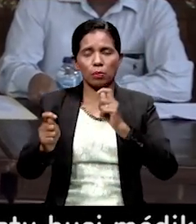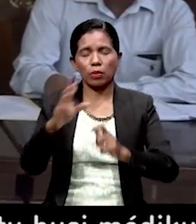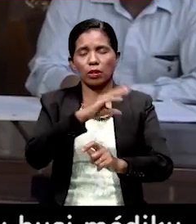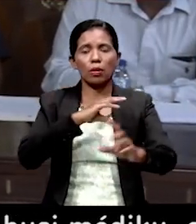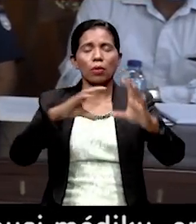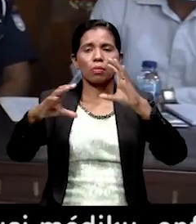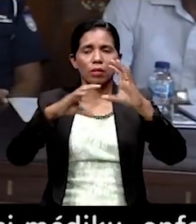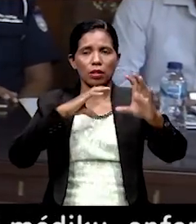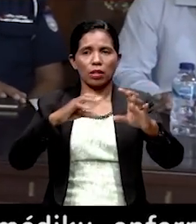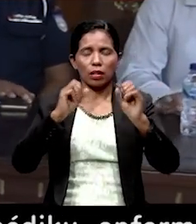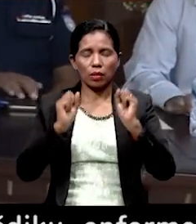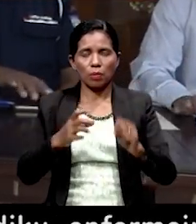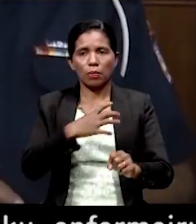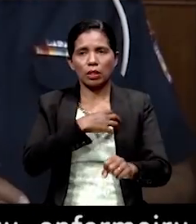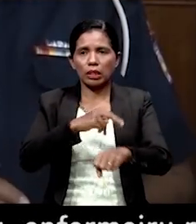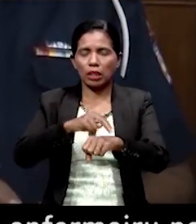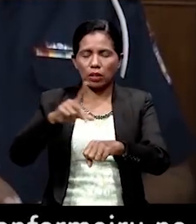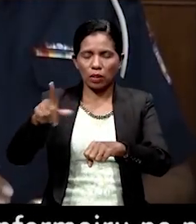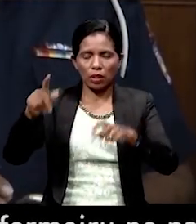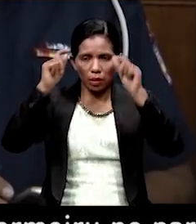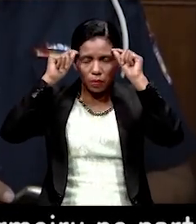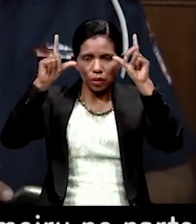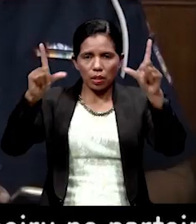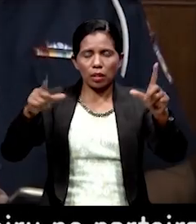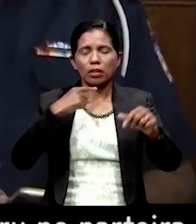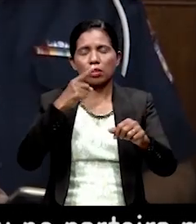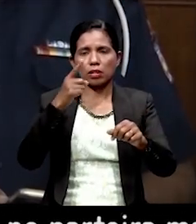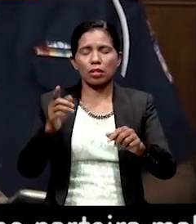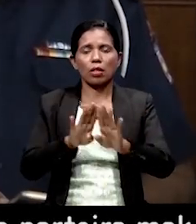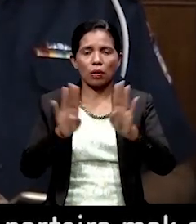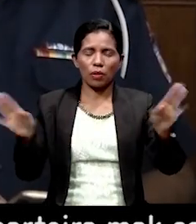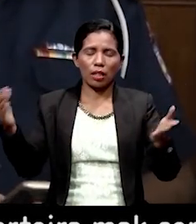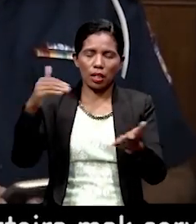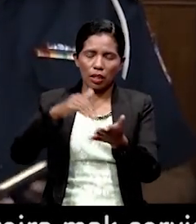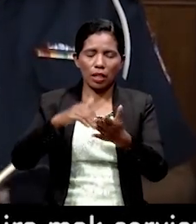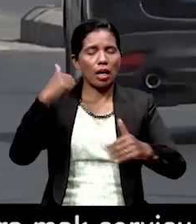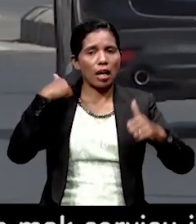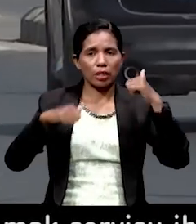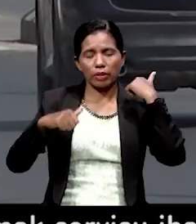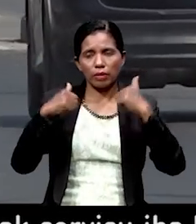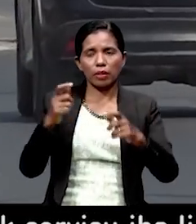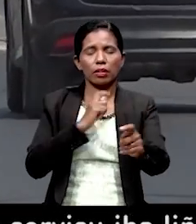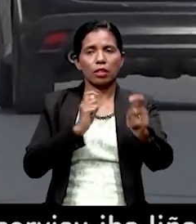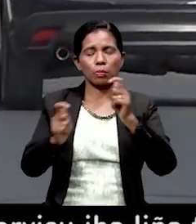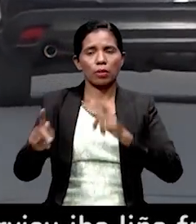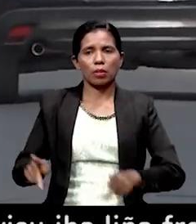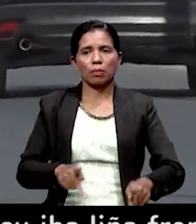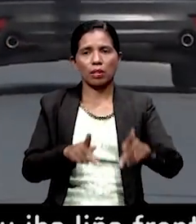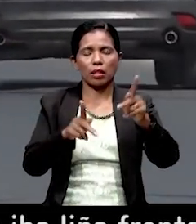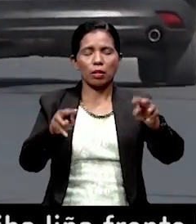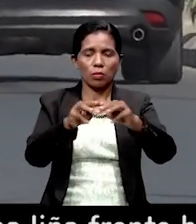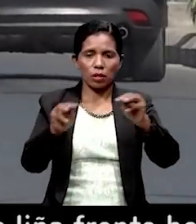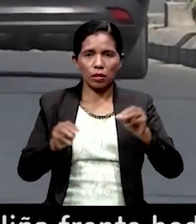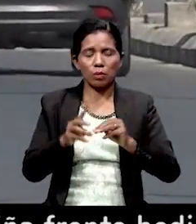Comunicação, no Polícia Nacional Timor-Leste, se reativa circulação no atividade de transporte público e a município